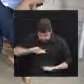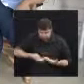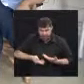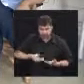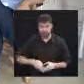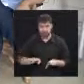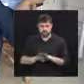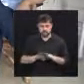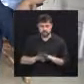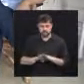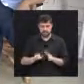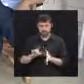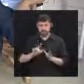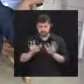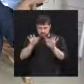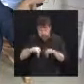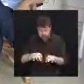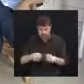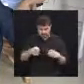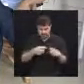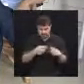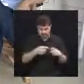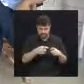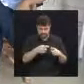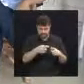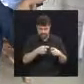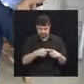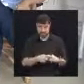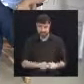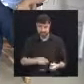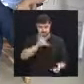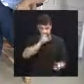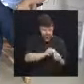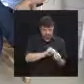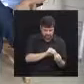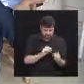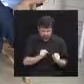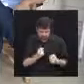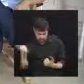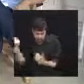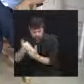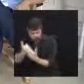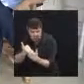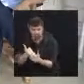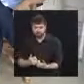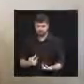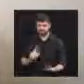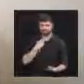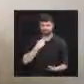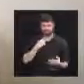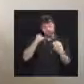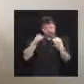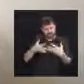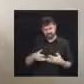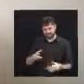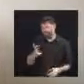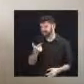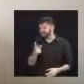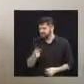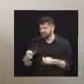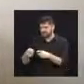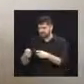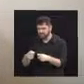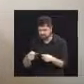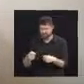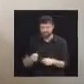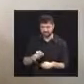antes de encerrar, ela substitui a medicina convencional? Não existe, novamente, voltando, não existem duas medicinas